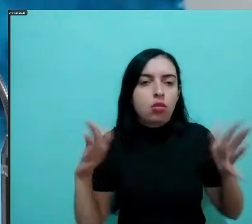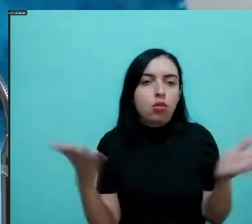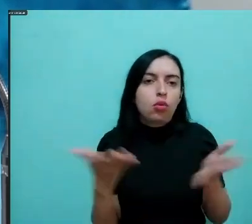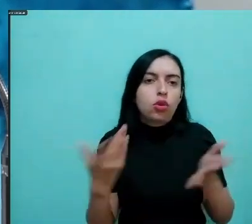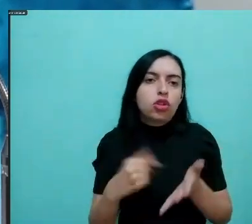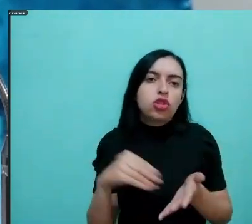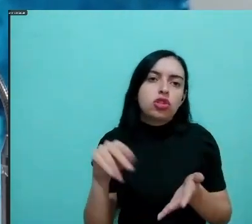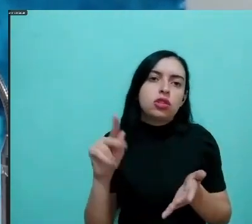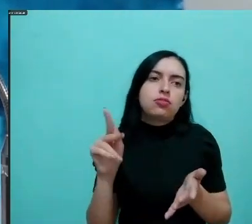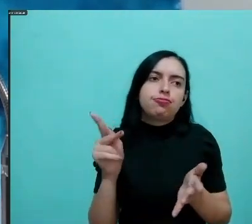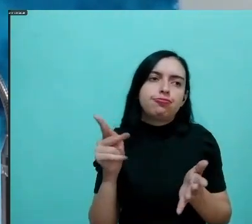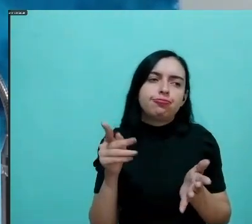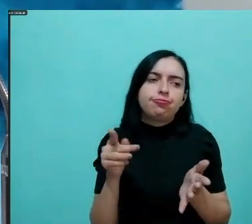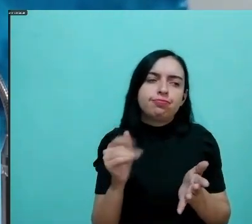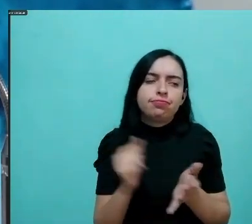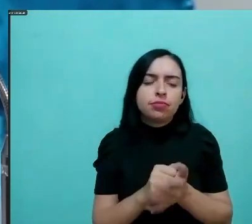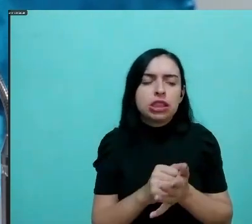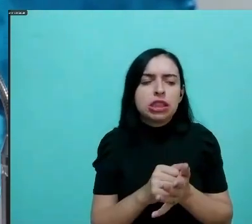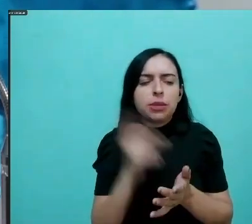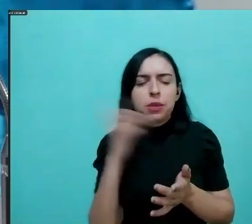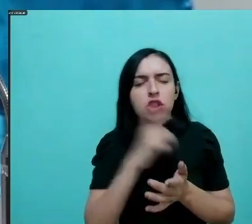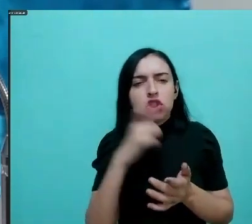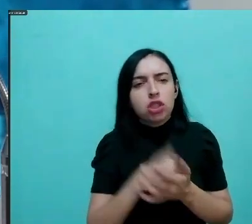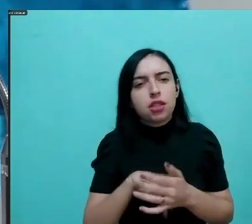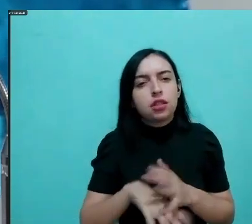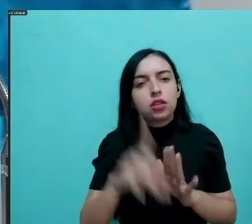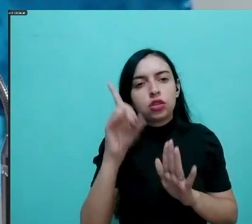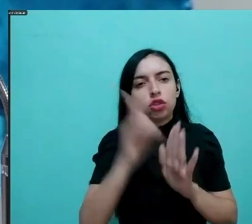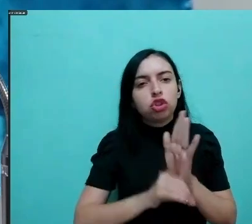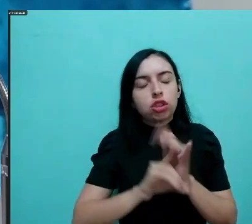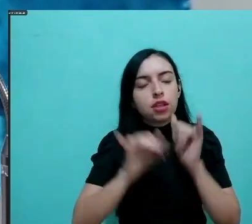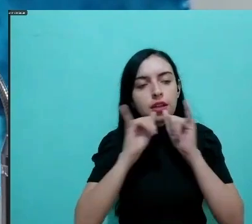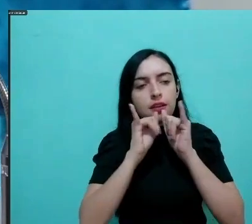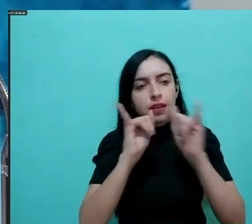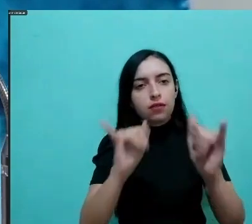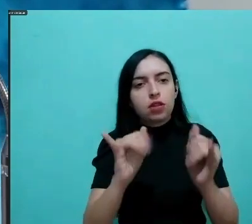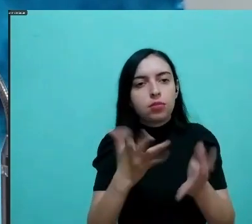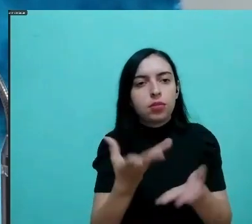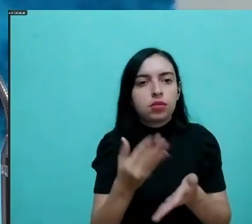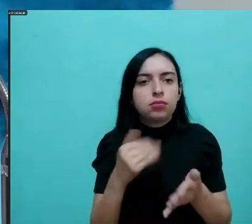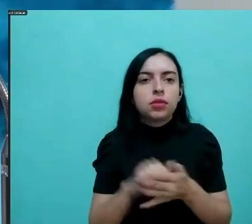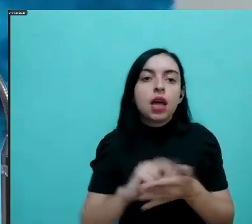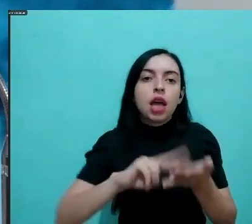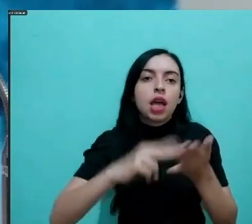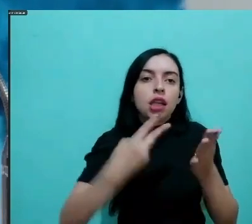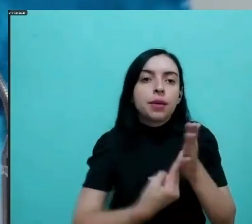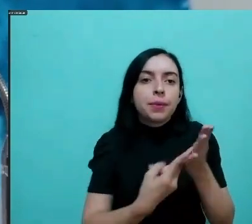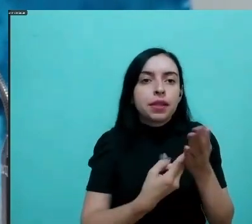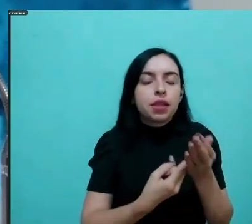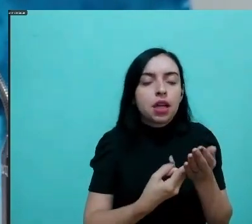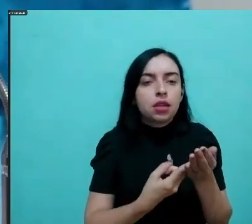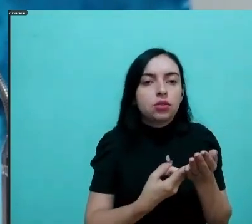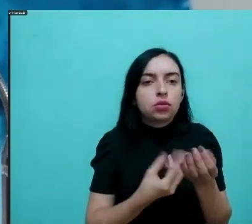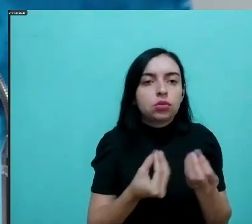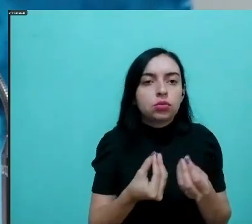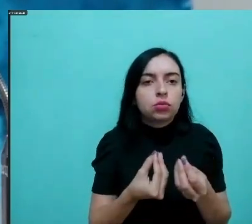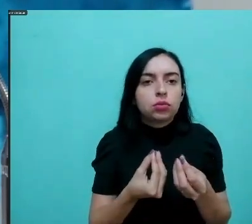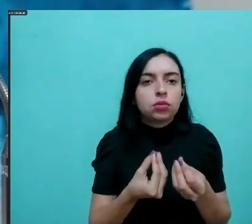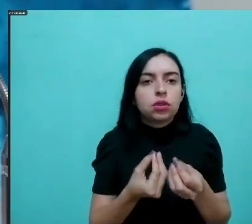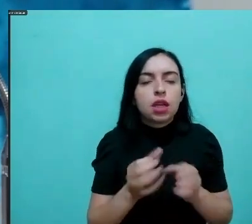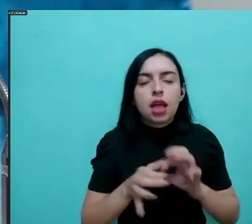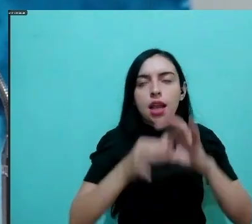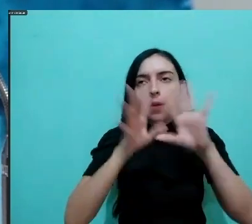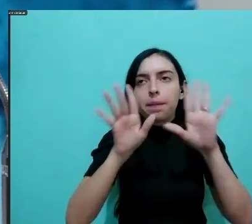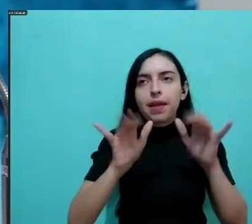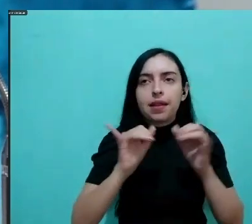né? Hoje, o direito à informação é interpretado e a liberdade de